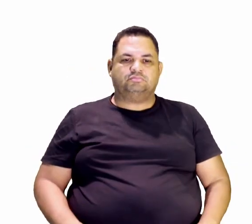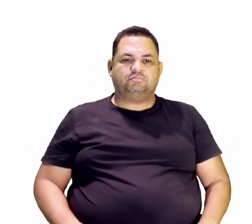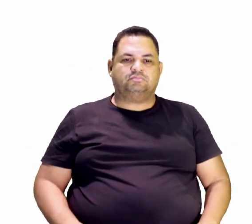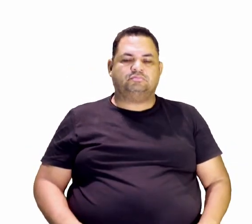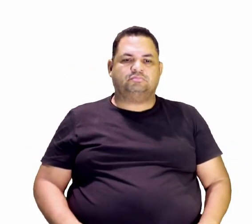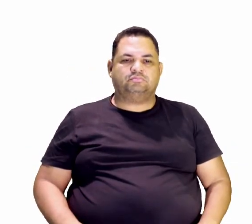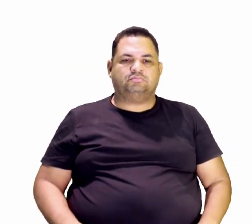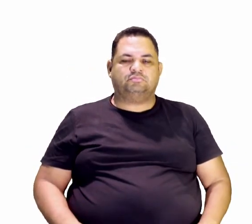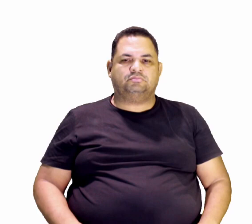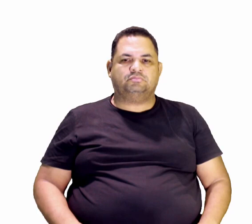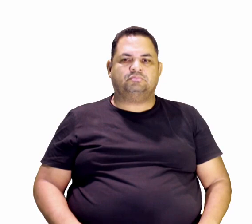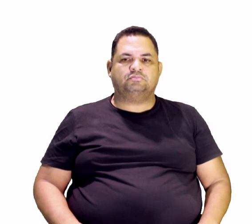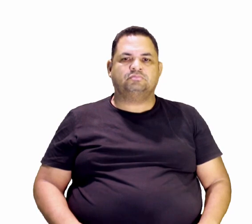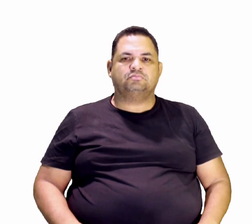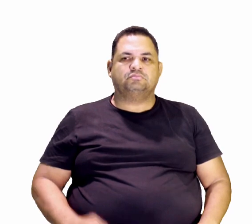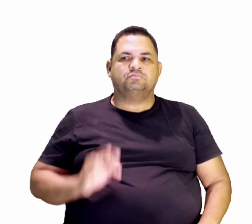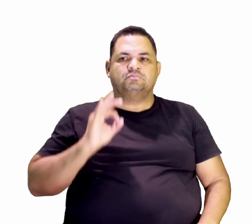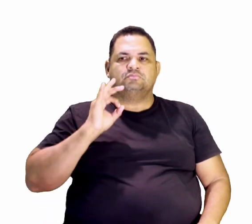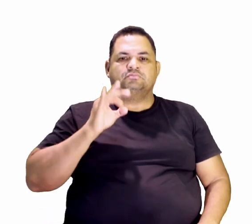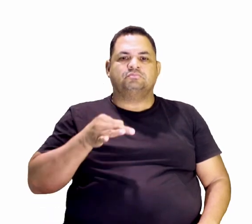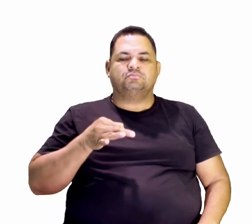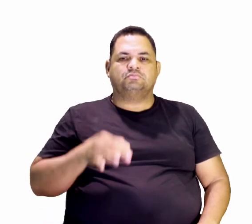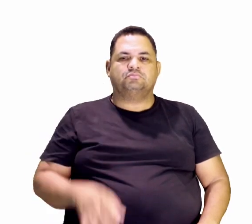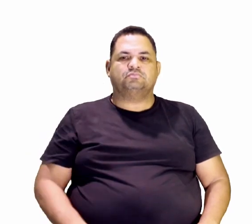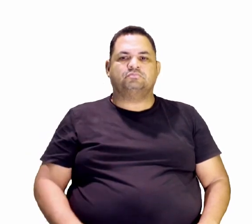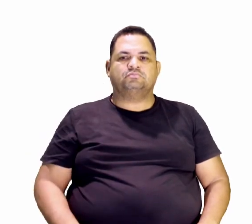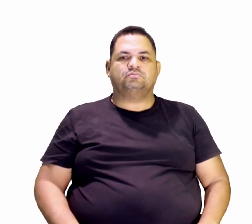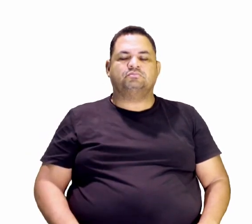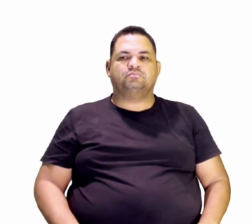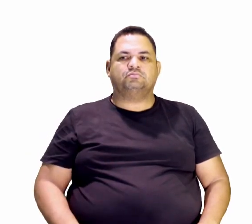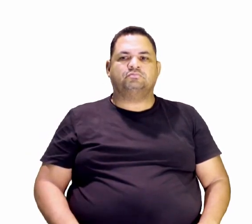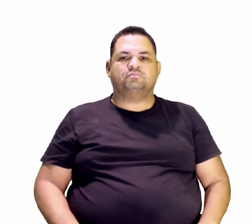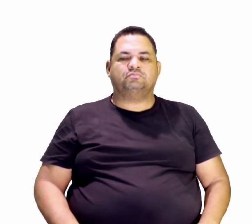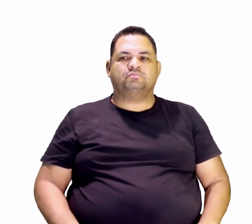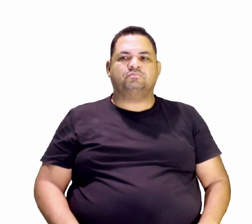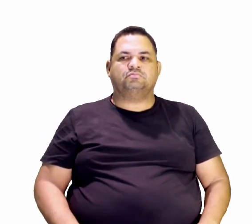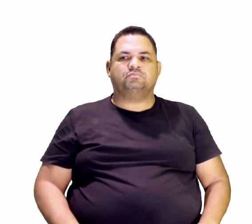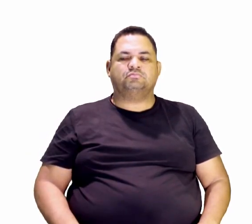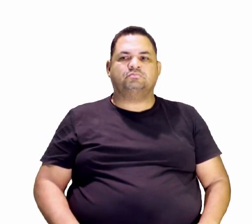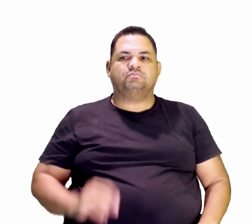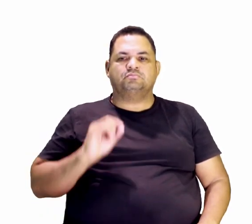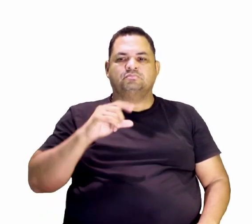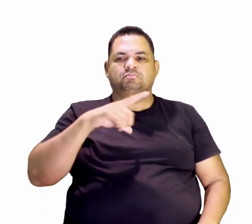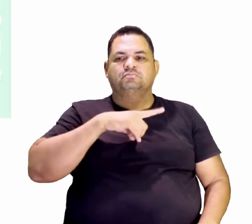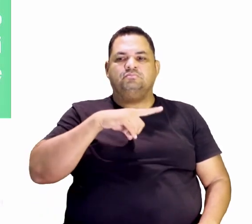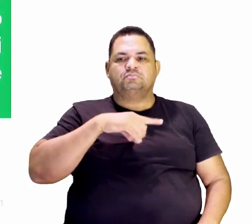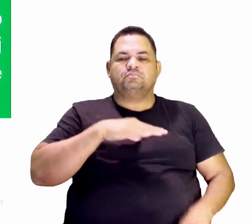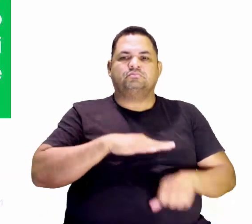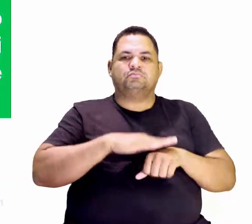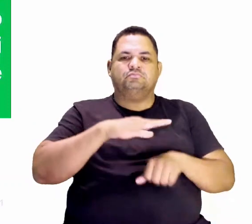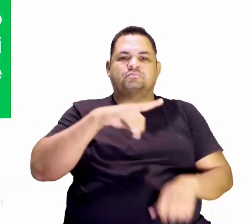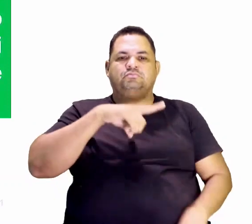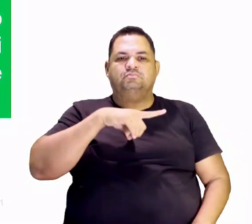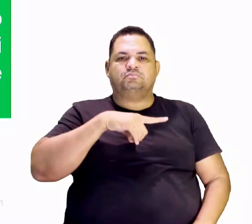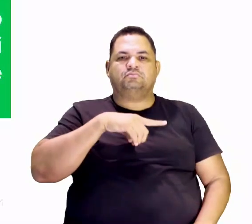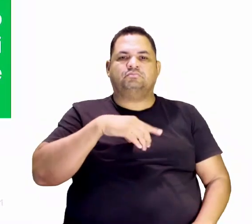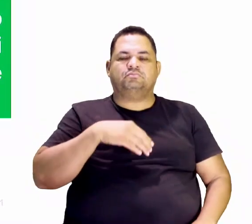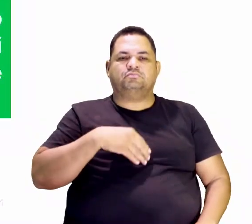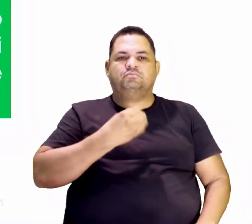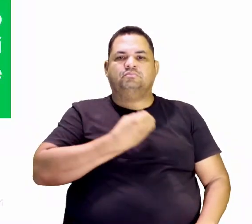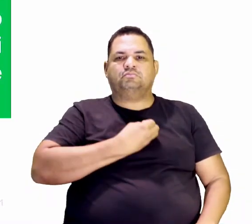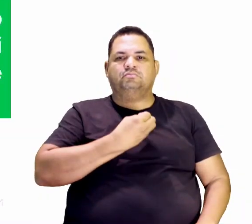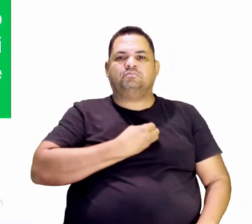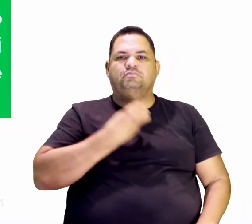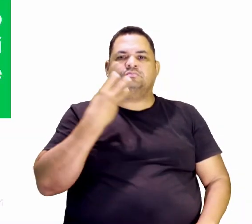estão corretas. Certo? Beleza. O que mais que nós temos aí, prof? Temos a questão de número 3.